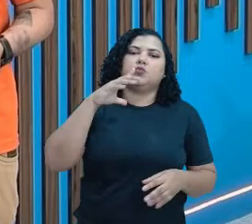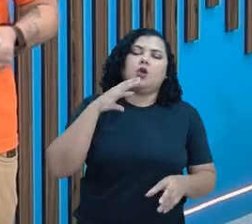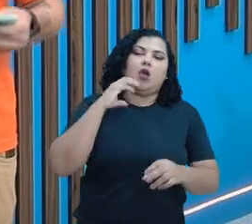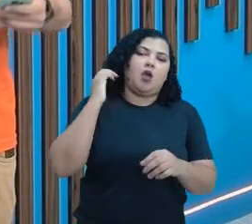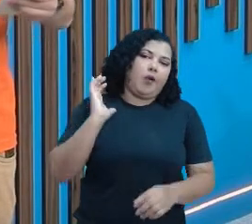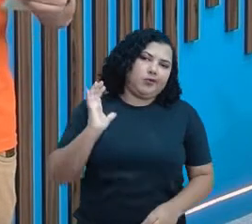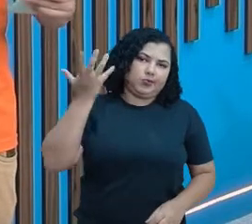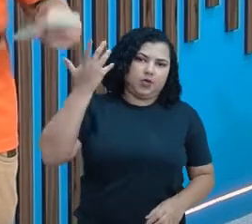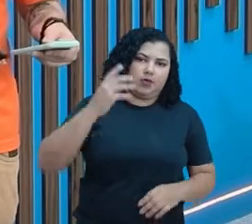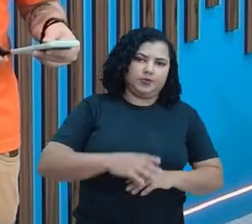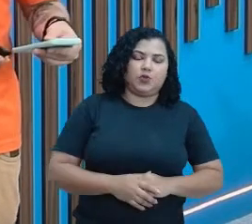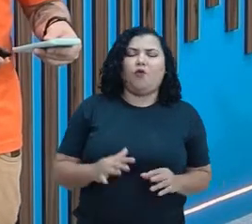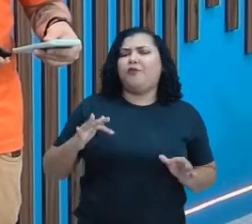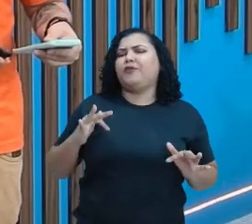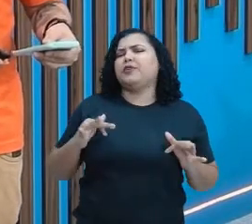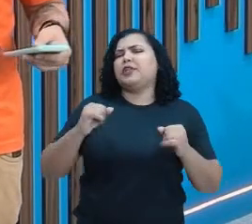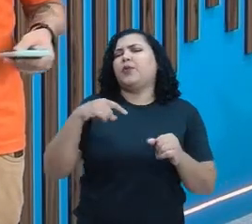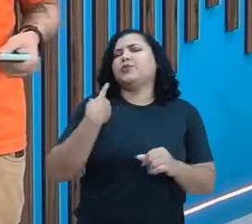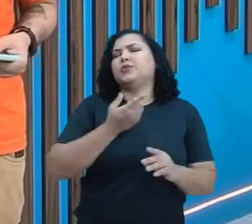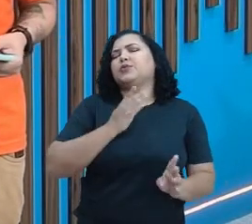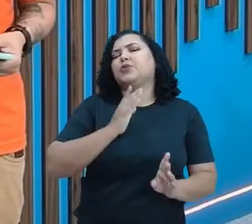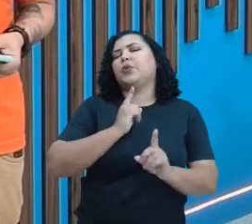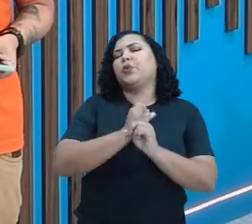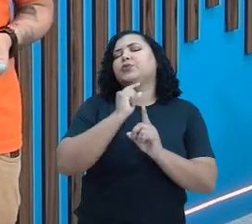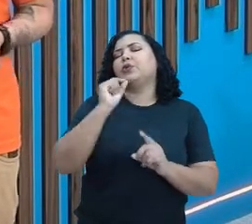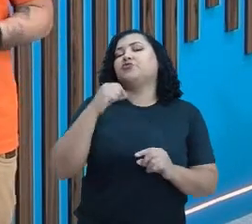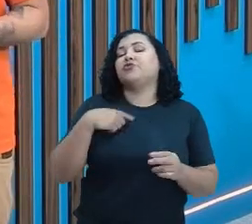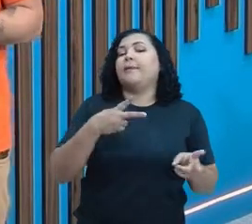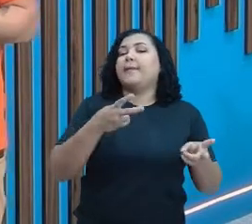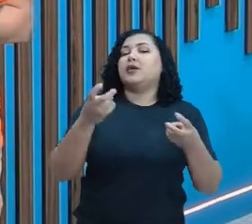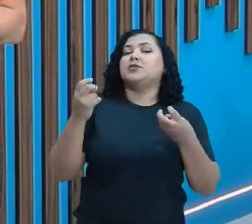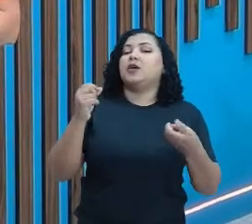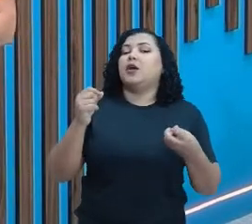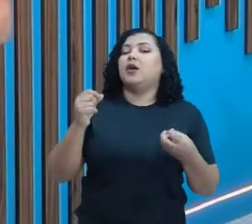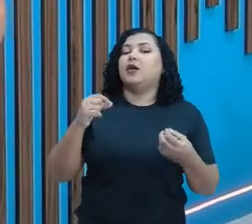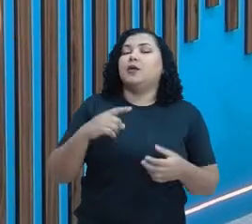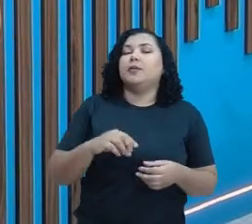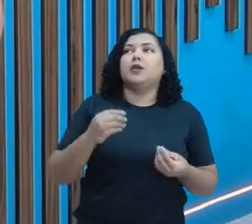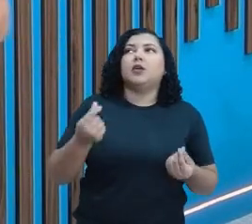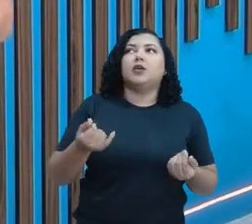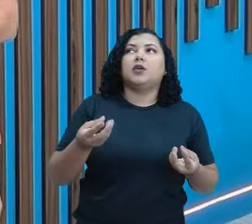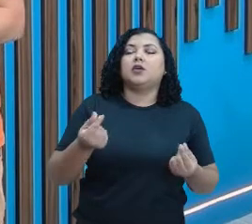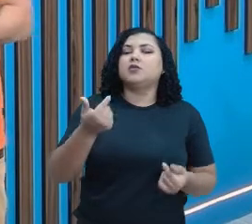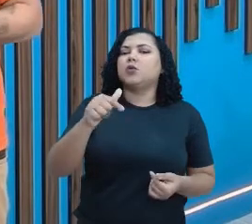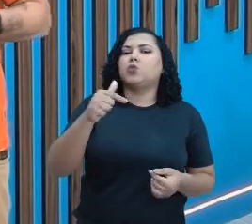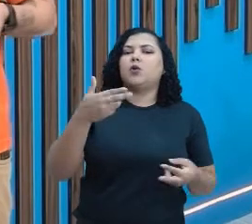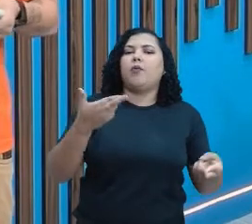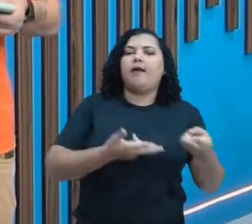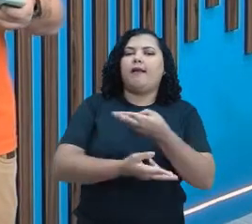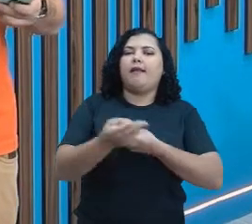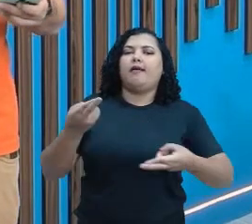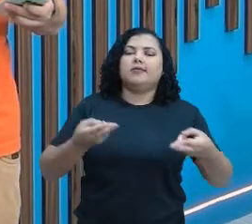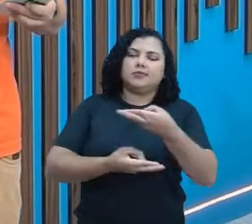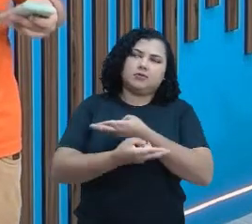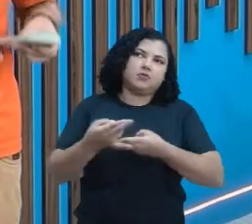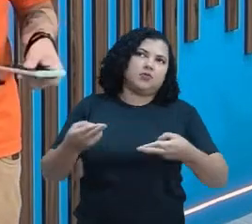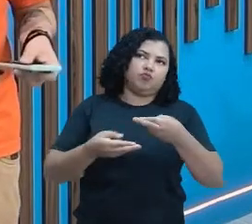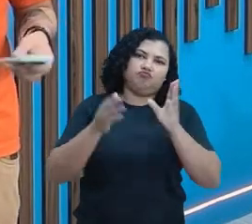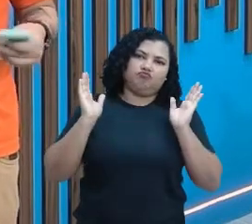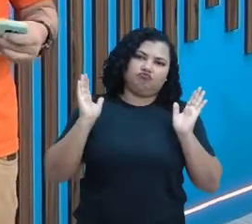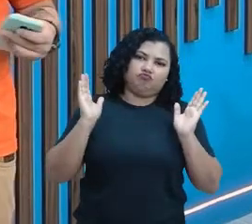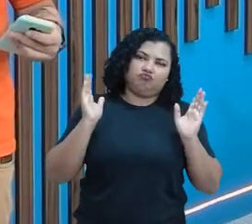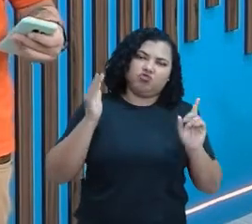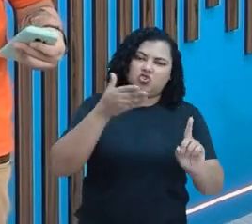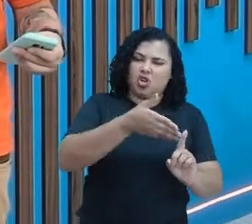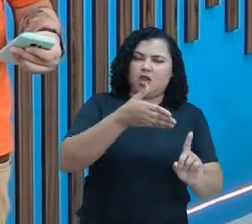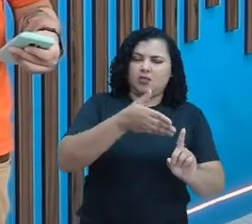O resultado final que a gente vai encontrar, a gente vai observar que ele não tem uma relação totalmente direta